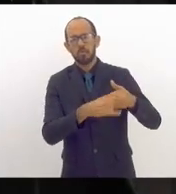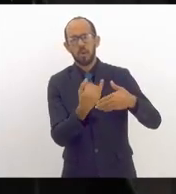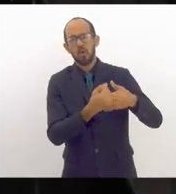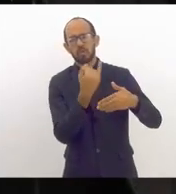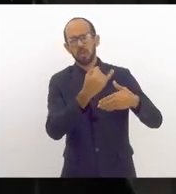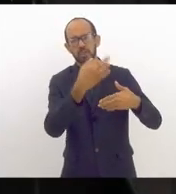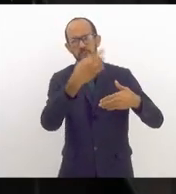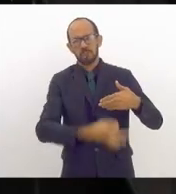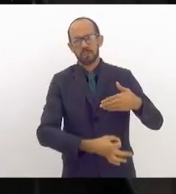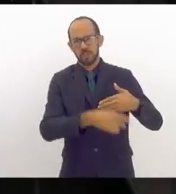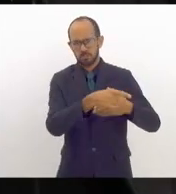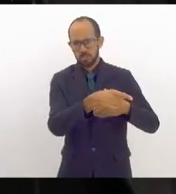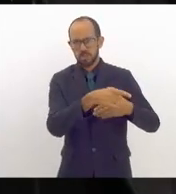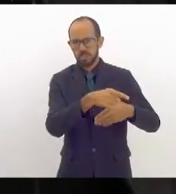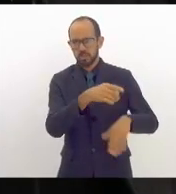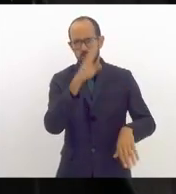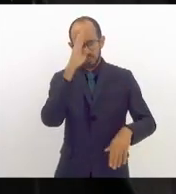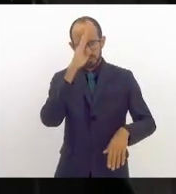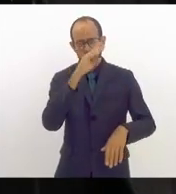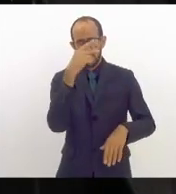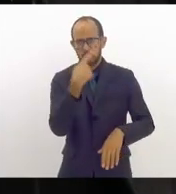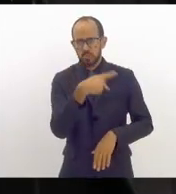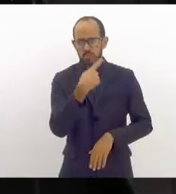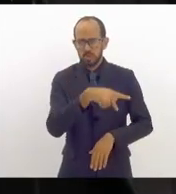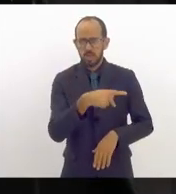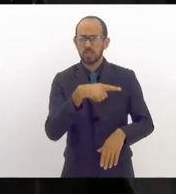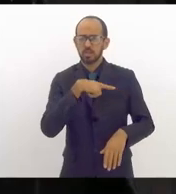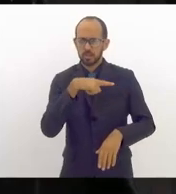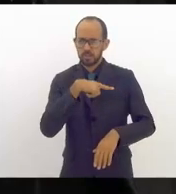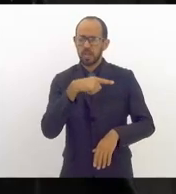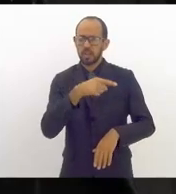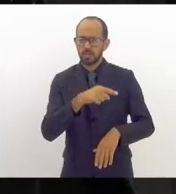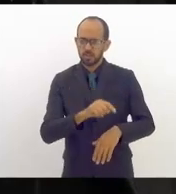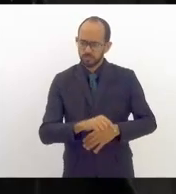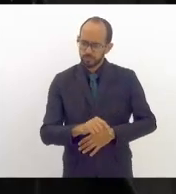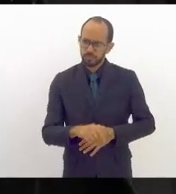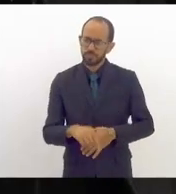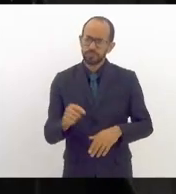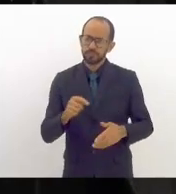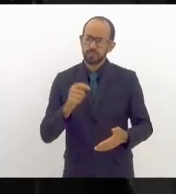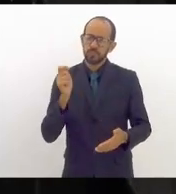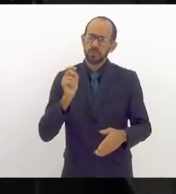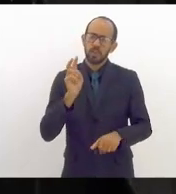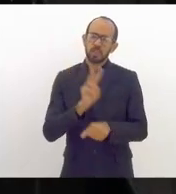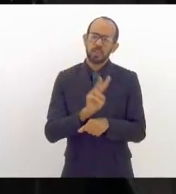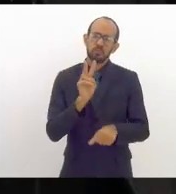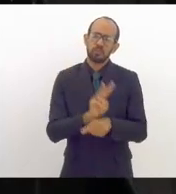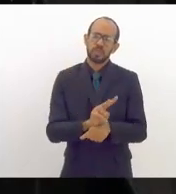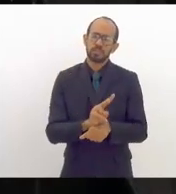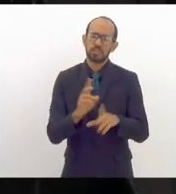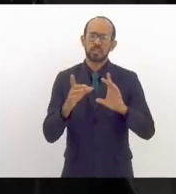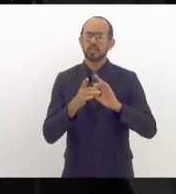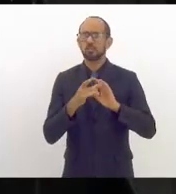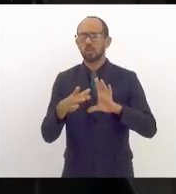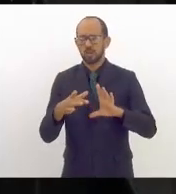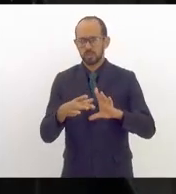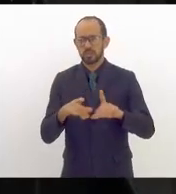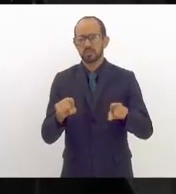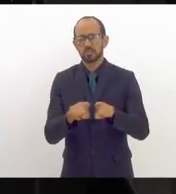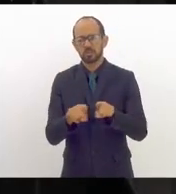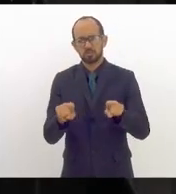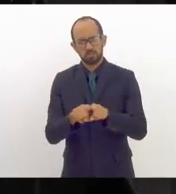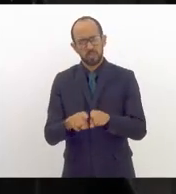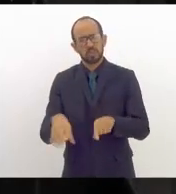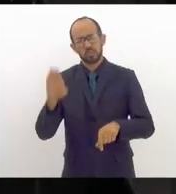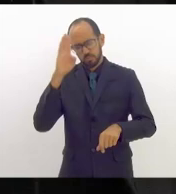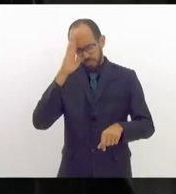Central que ele que ele adotou que ele teve na defesa da democracia e na defesa do principal